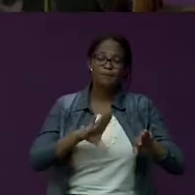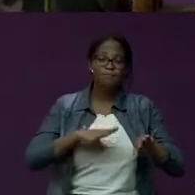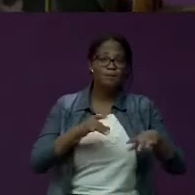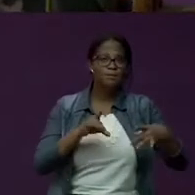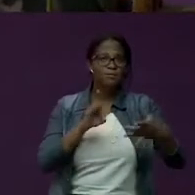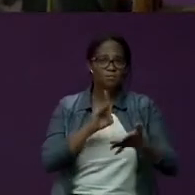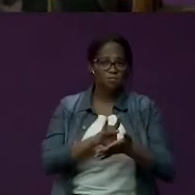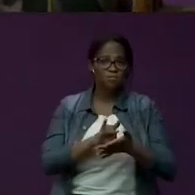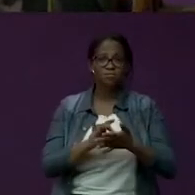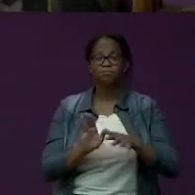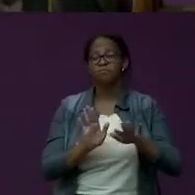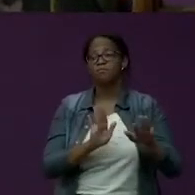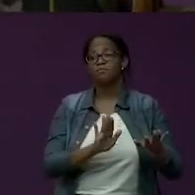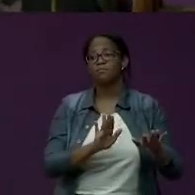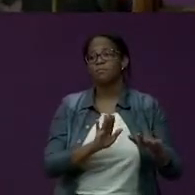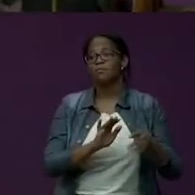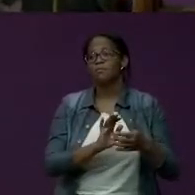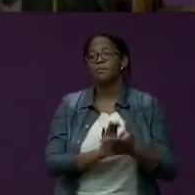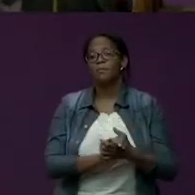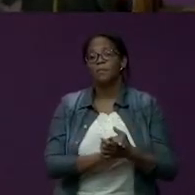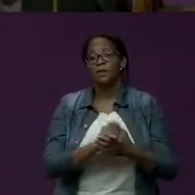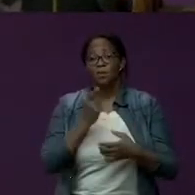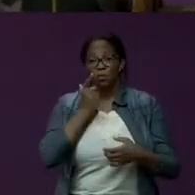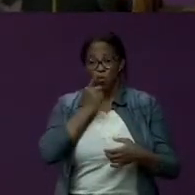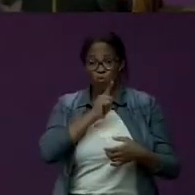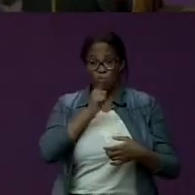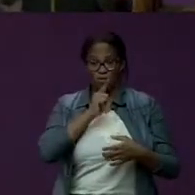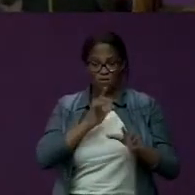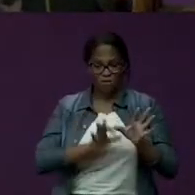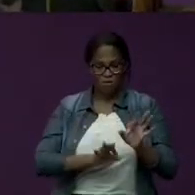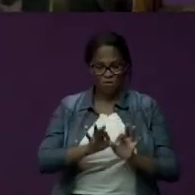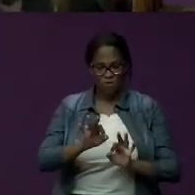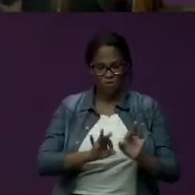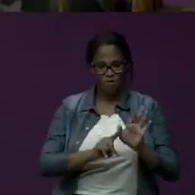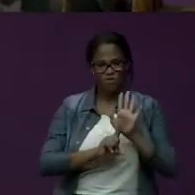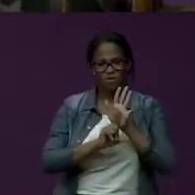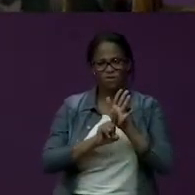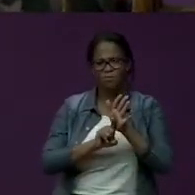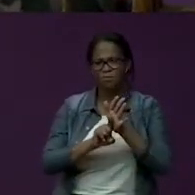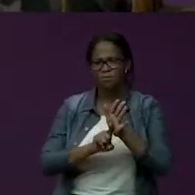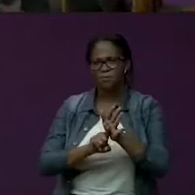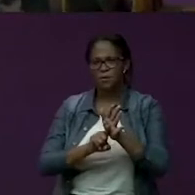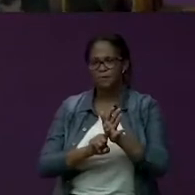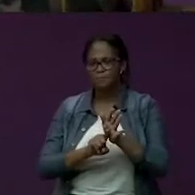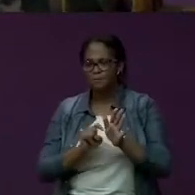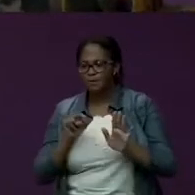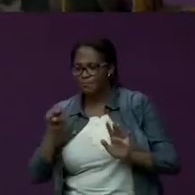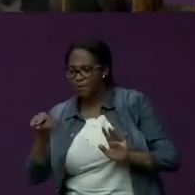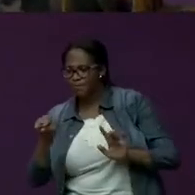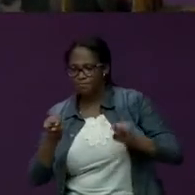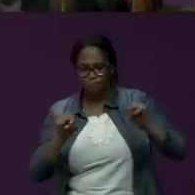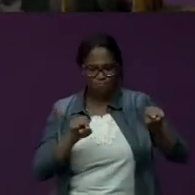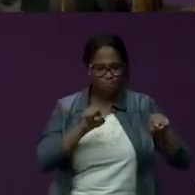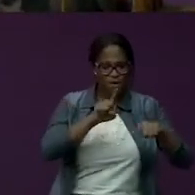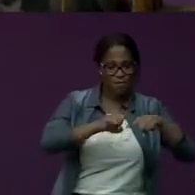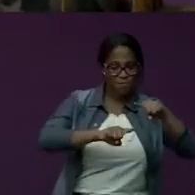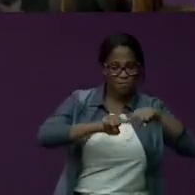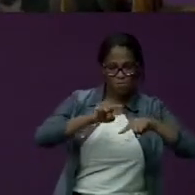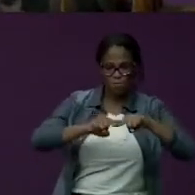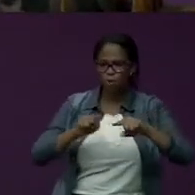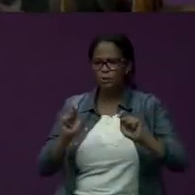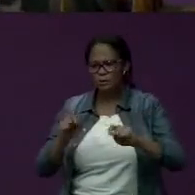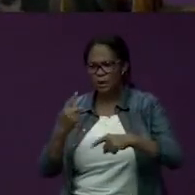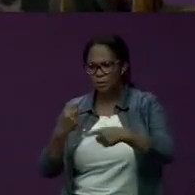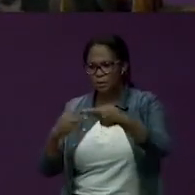fato, nós conseguirmos fazer com que projetos de pesquisa que têm apontado produtos promissores se